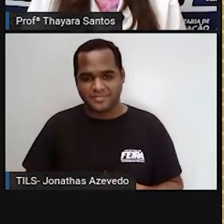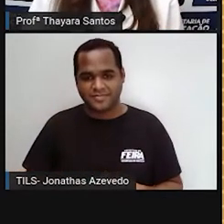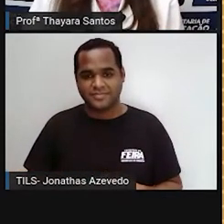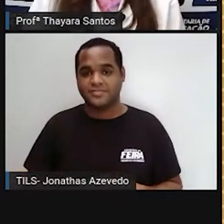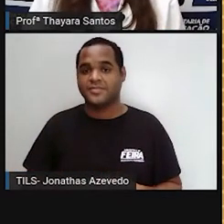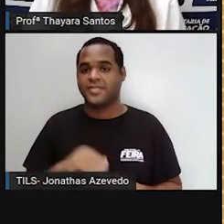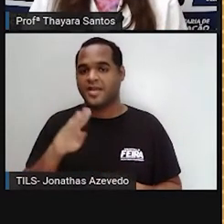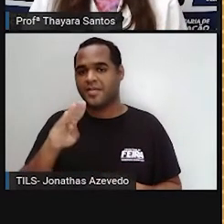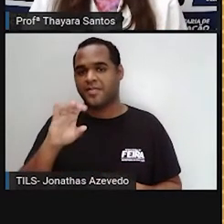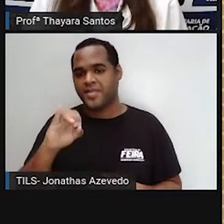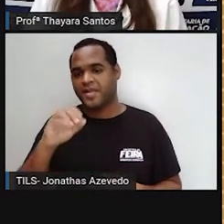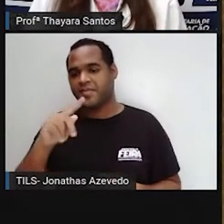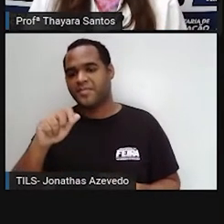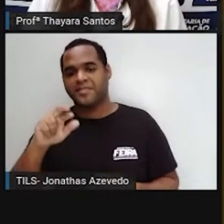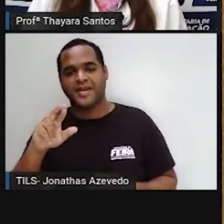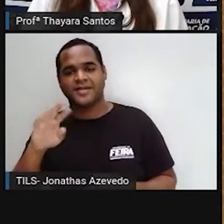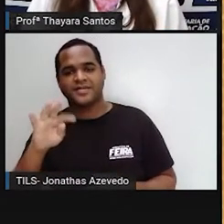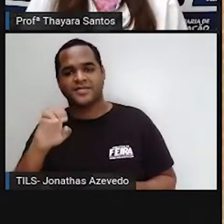é a bipartição.